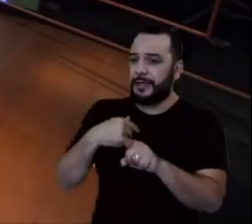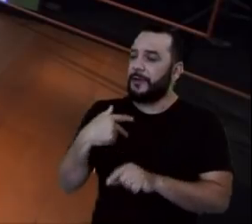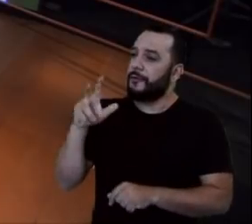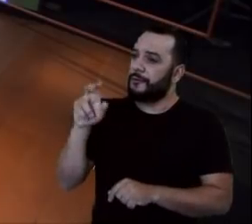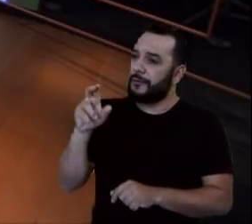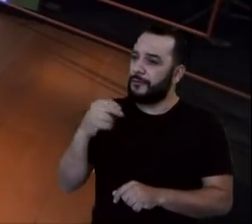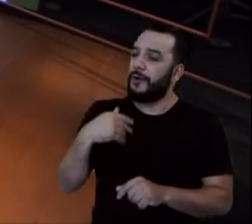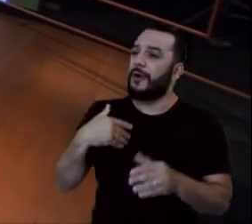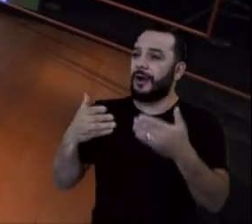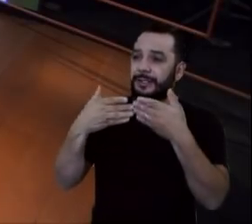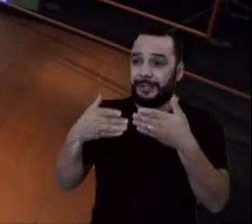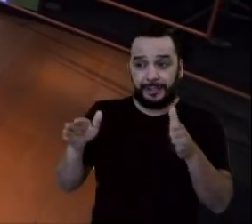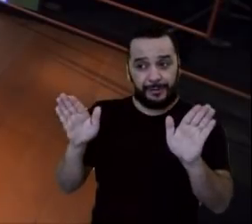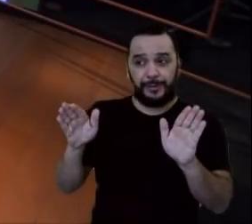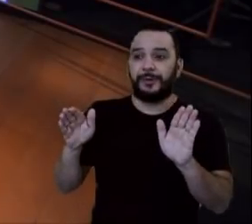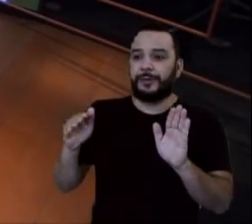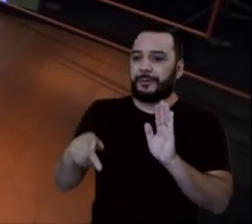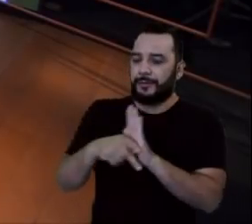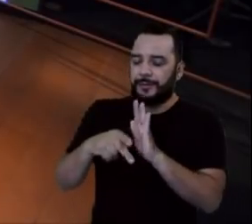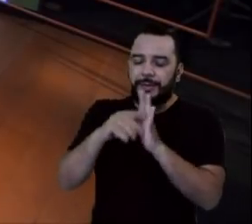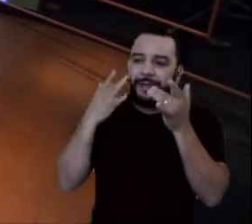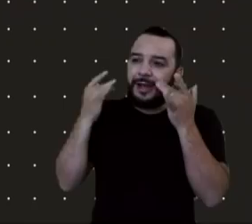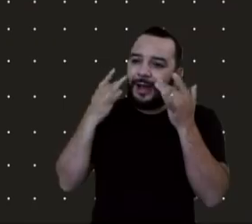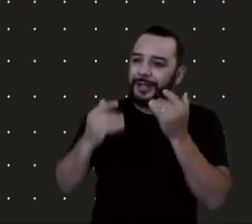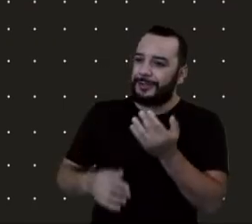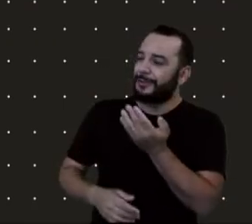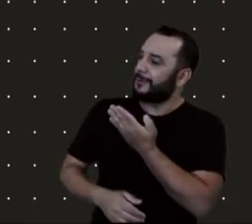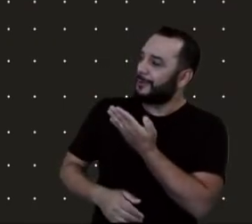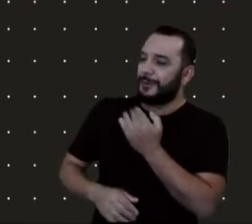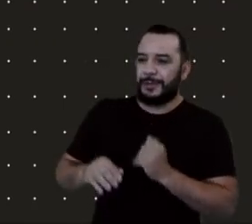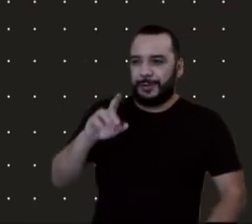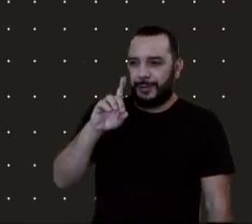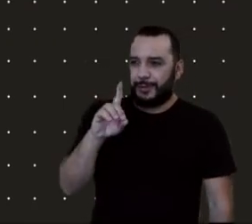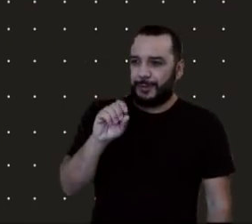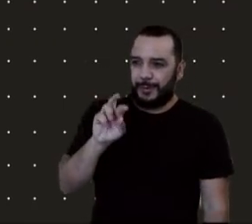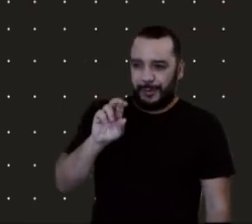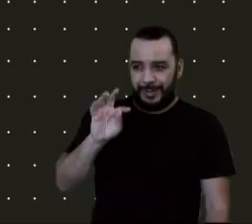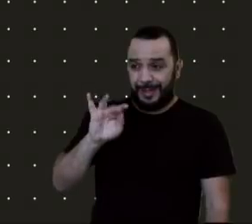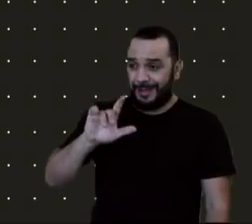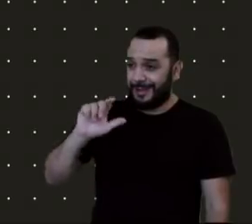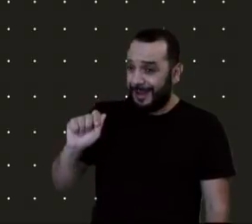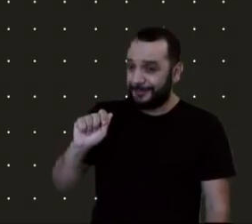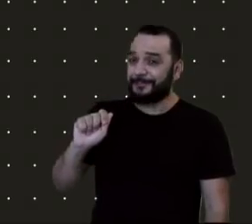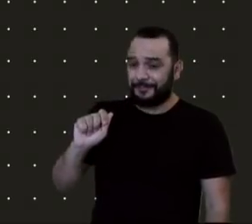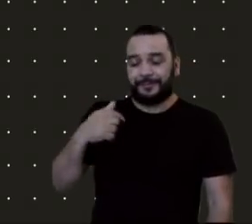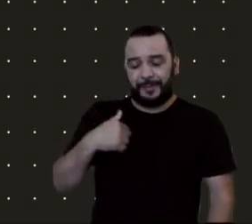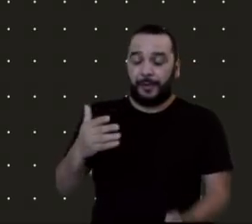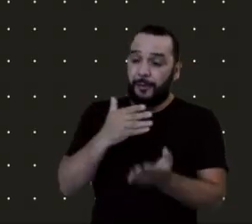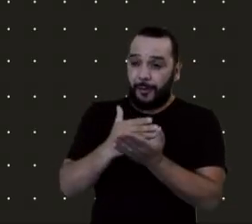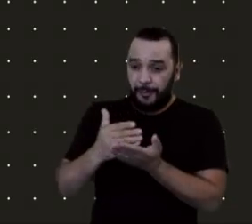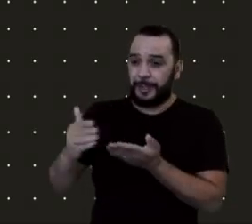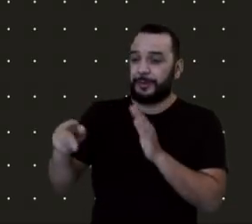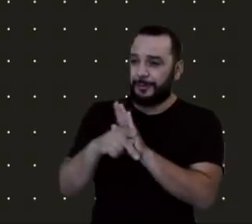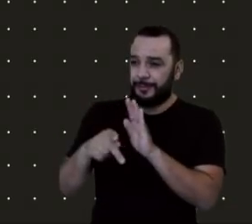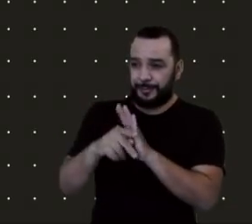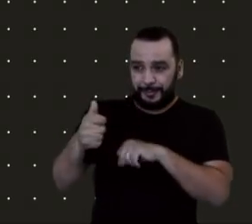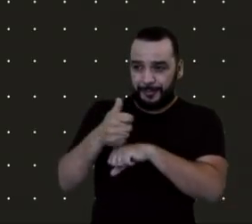acabou estreando numa peça do Nelson Rodrigues, foi Doroteia. Ali foi a sua estreia profissional. Então, na verdade, quem levou